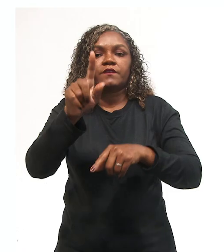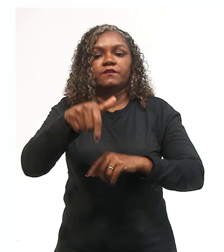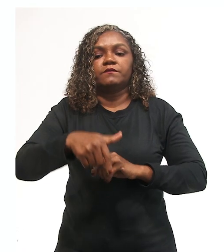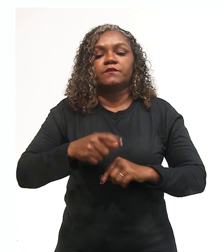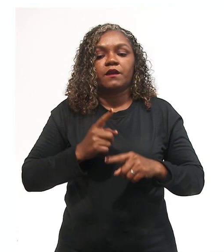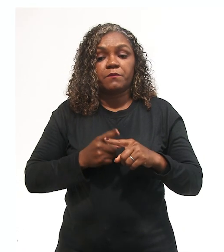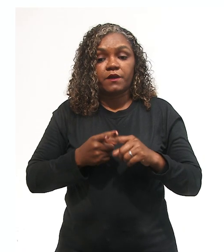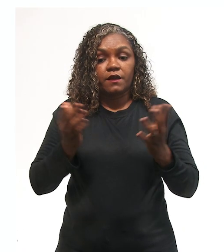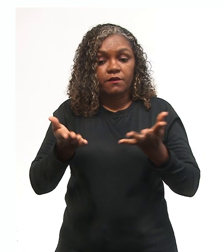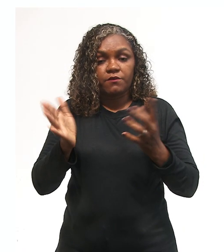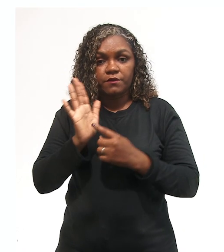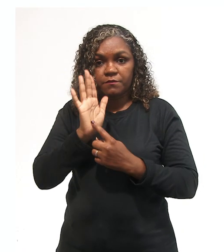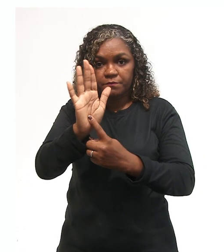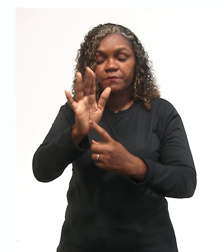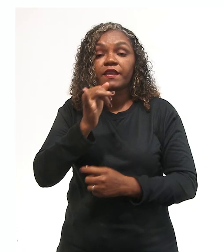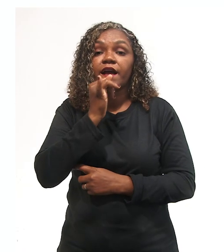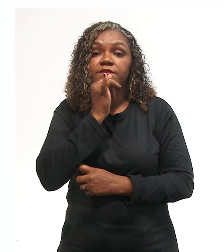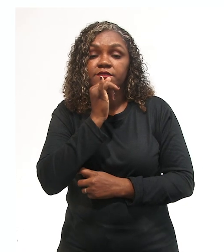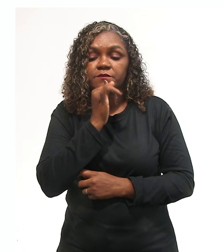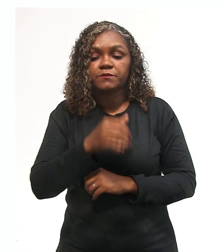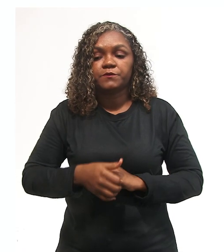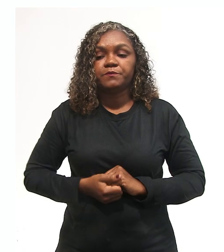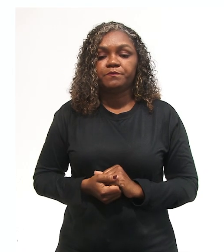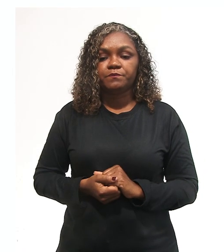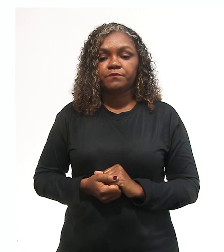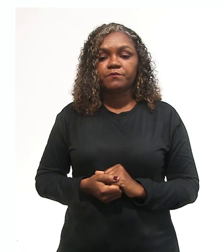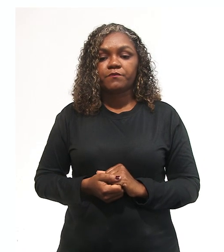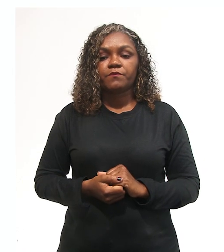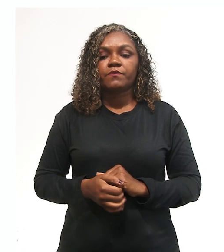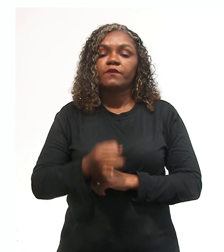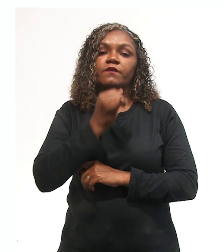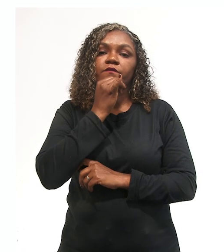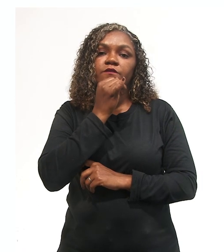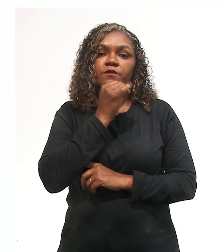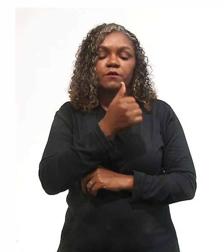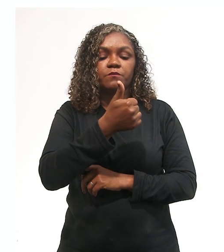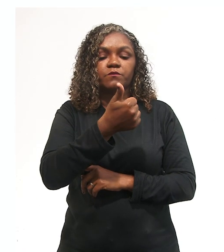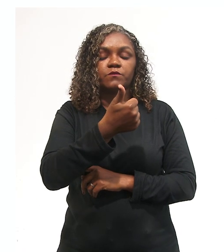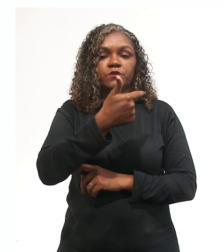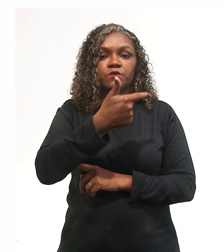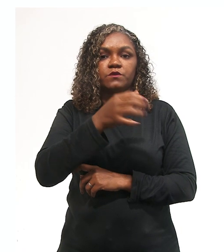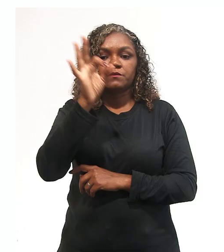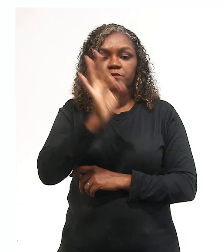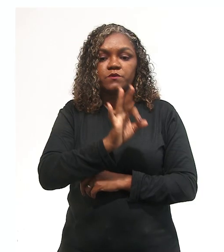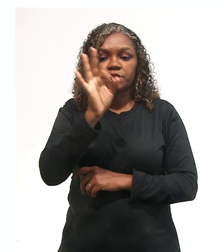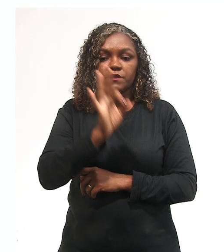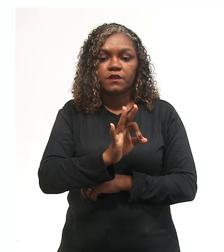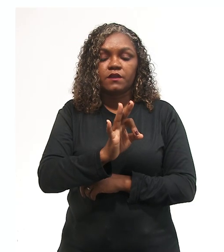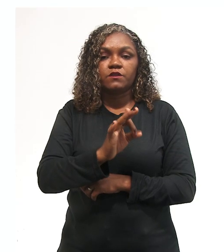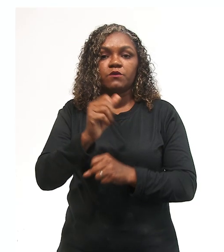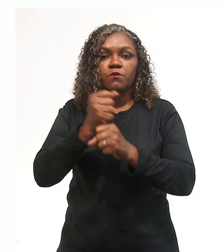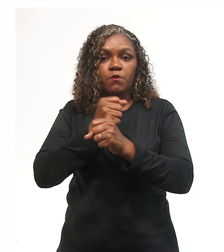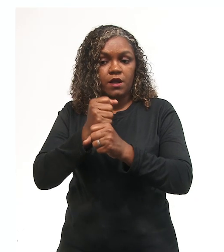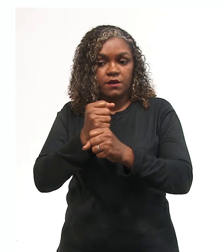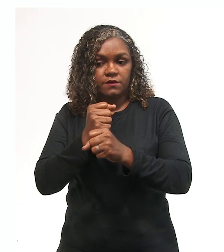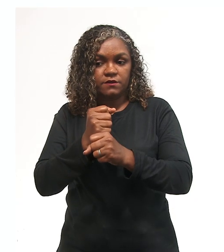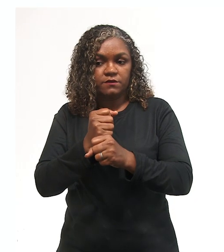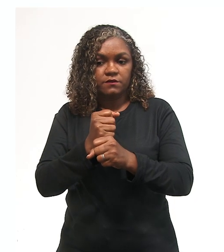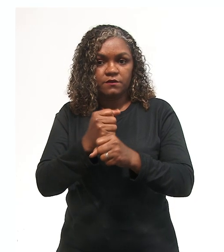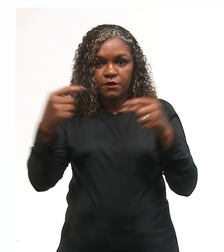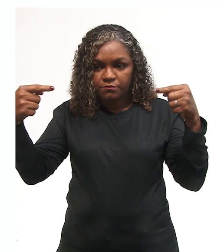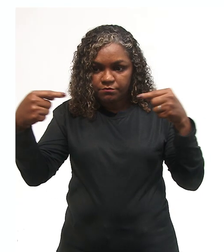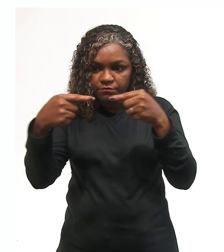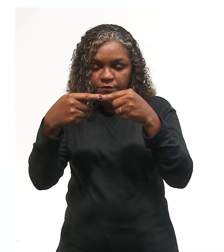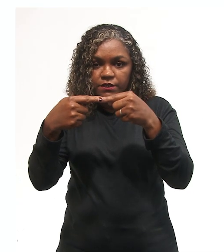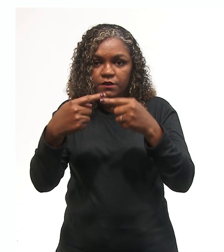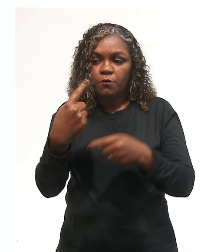para verificar se uma taxa de 12% ao ano é proporcional a uma taxa de 1% ao mês,